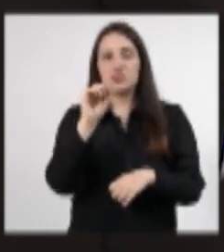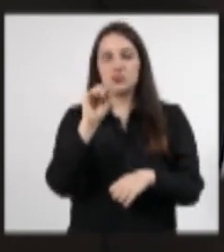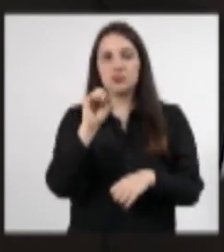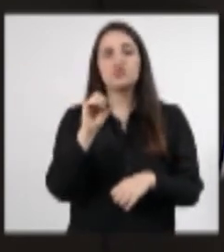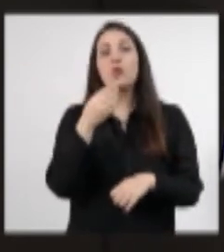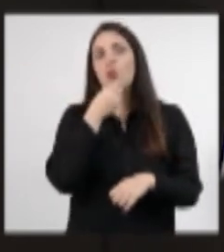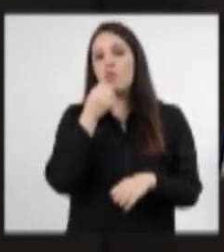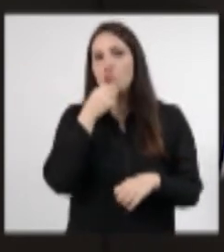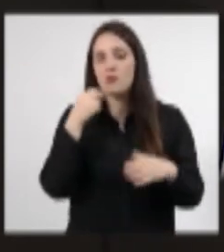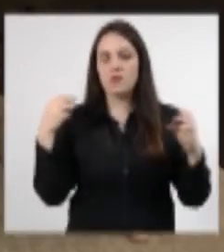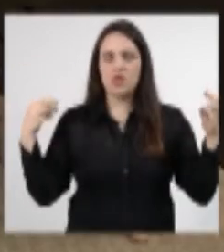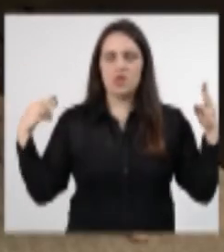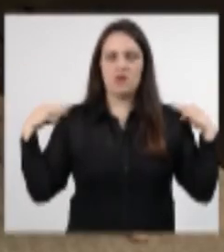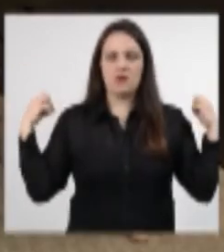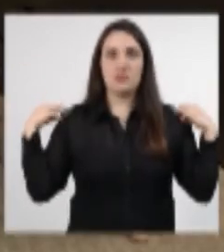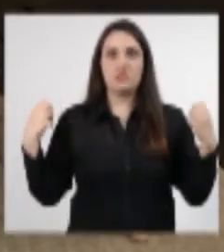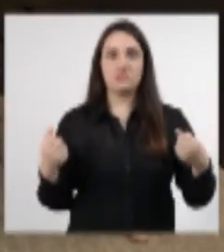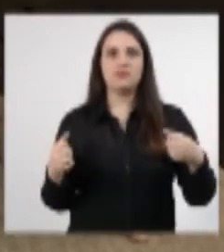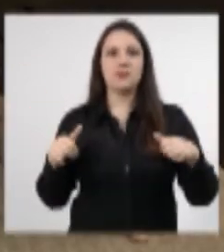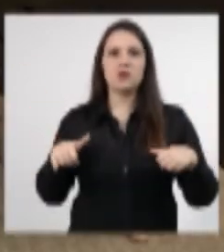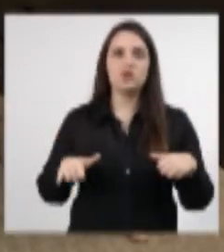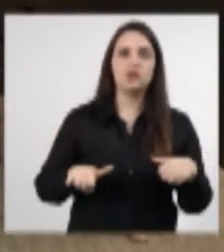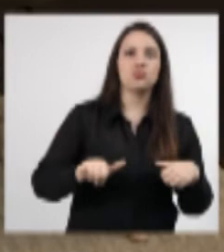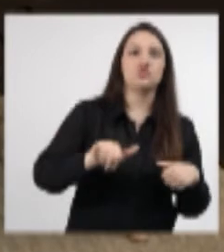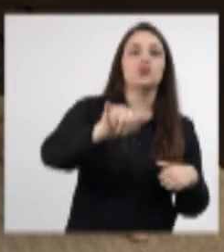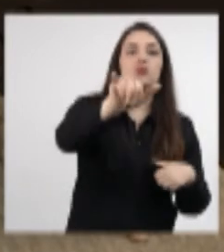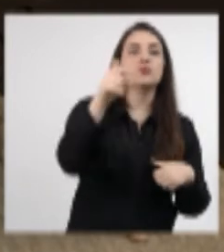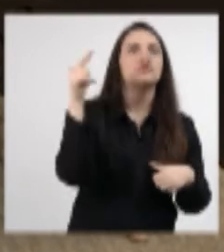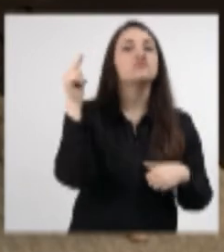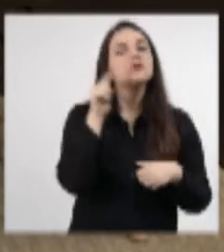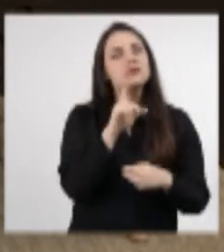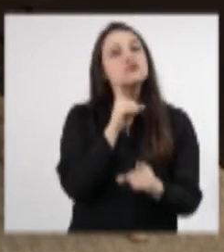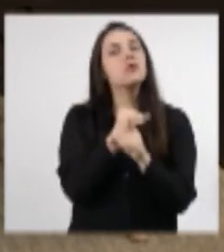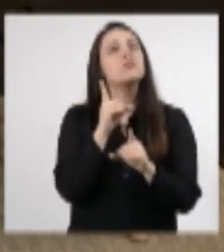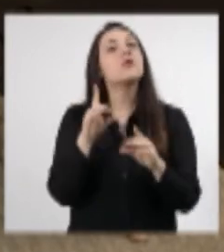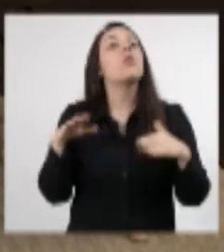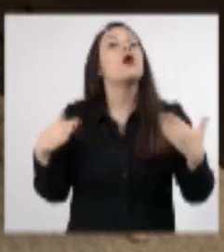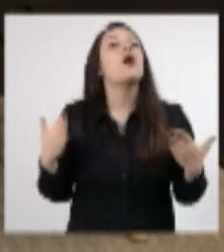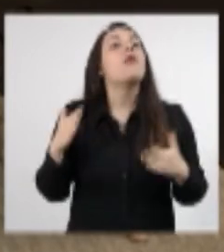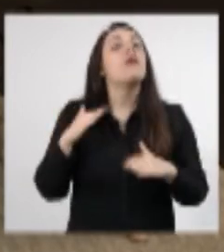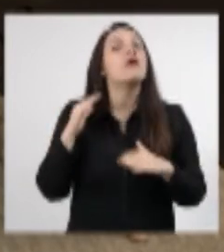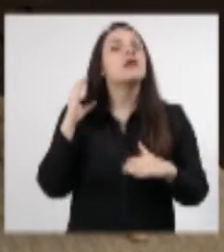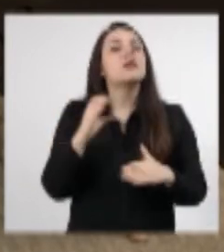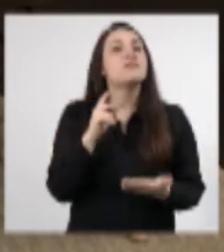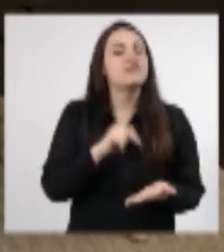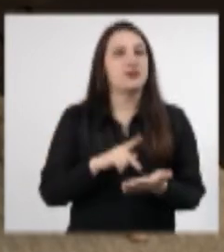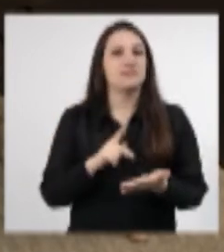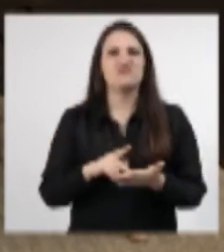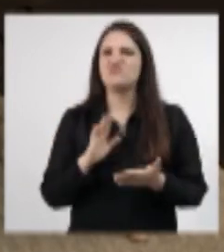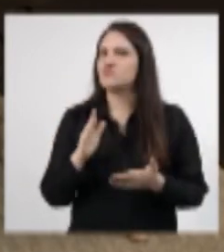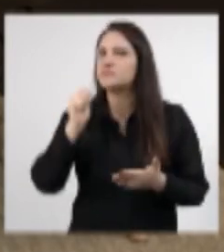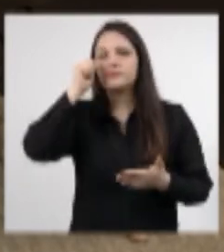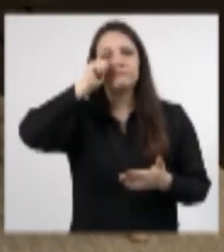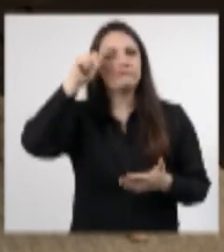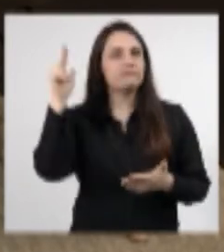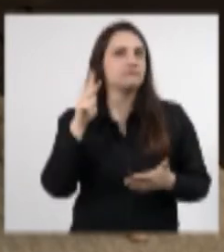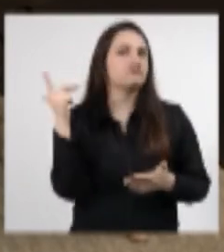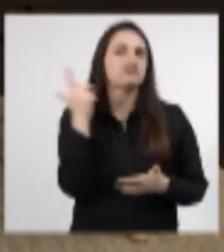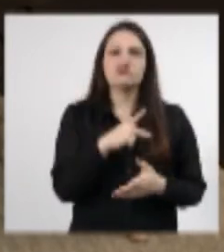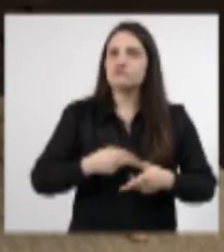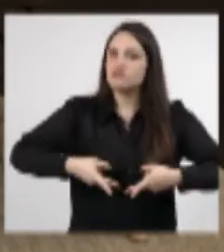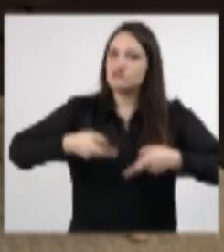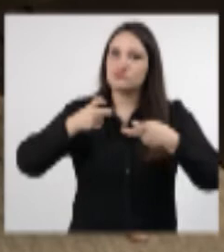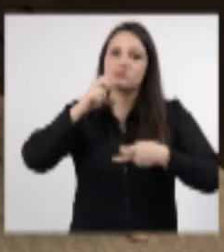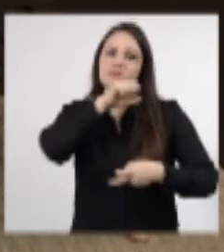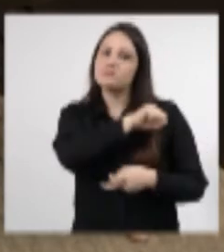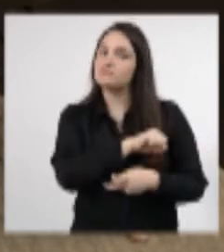Ícaro, também realizada pela DECO em suas diversas fases. Hoje os policiais daquela unidade são experts